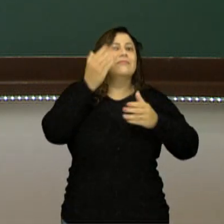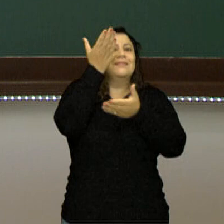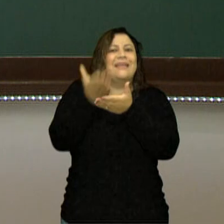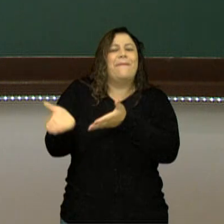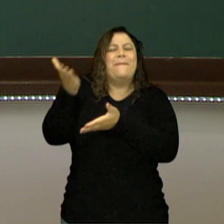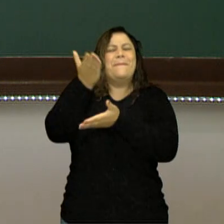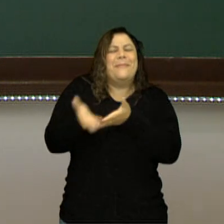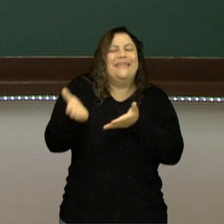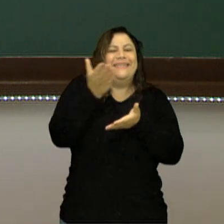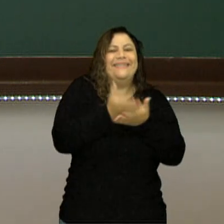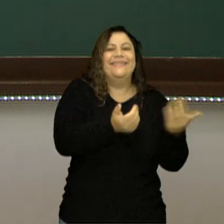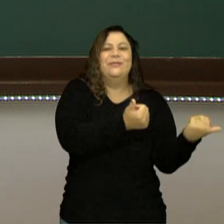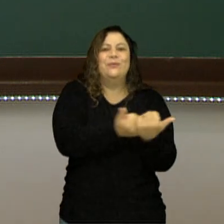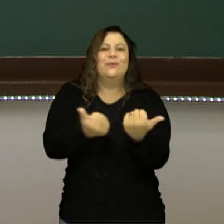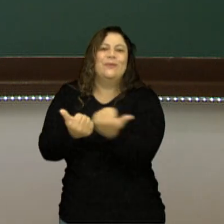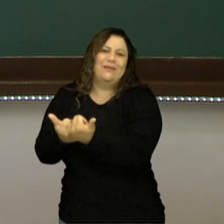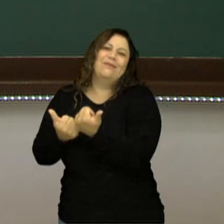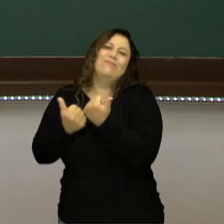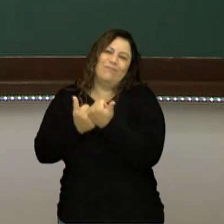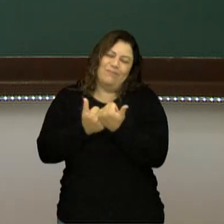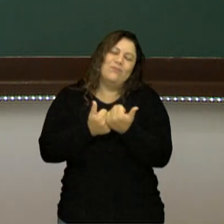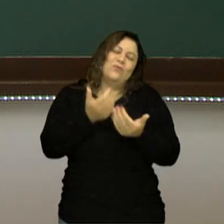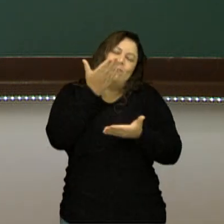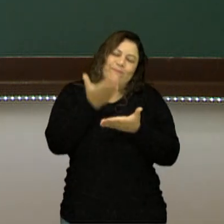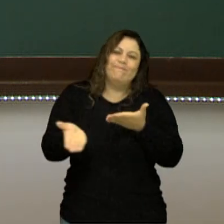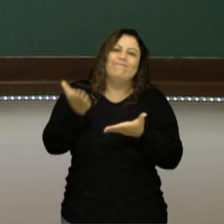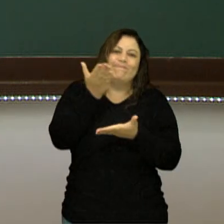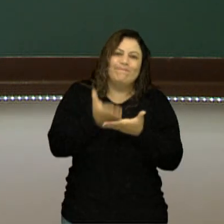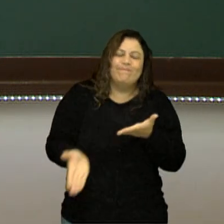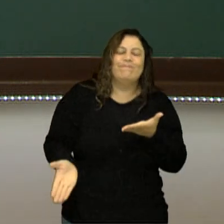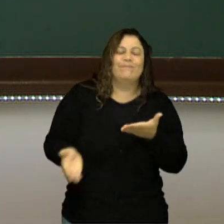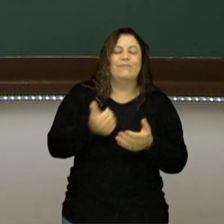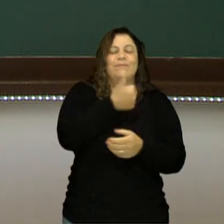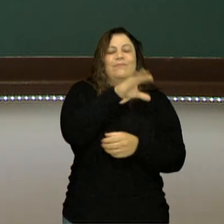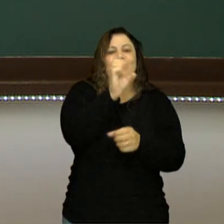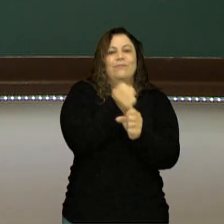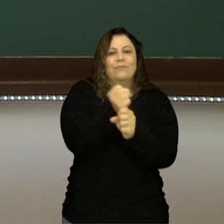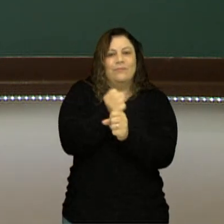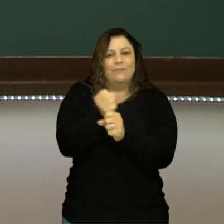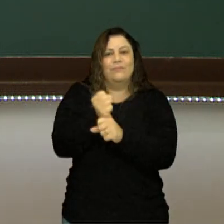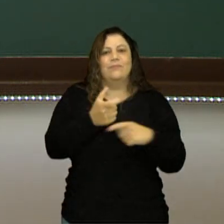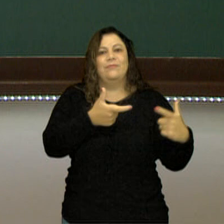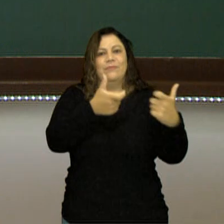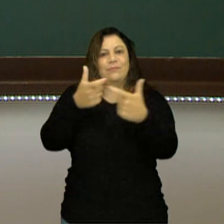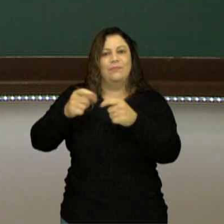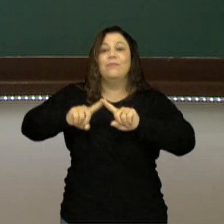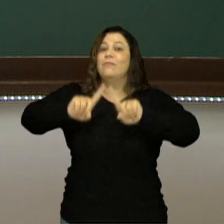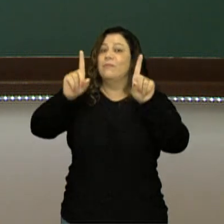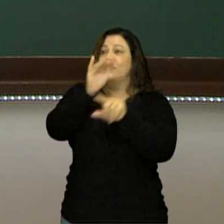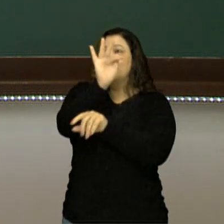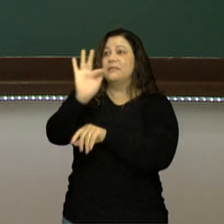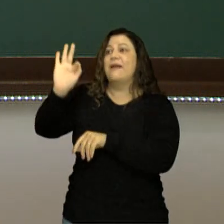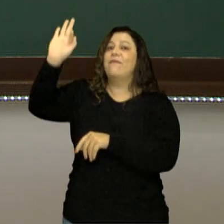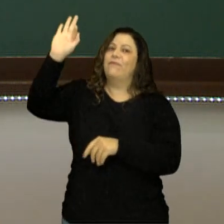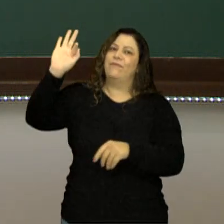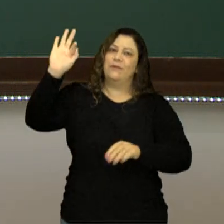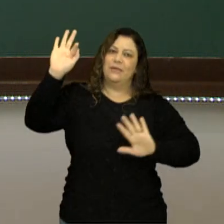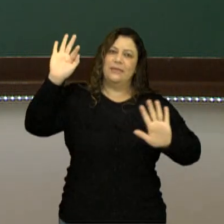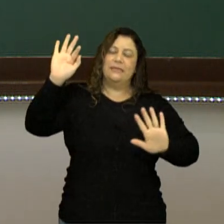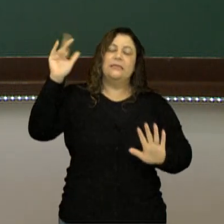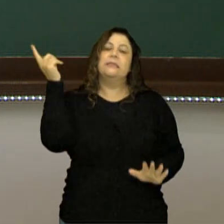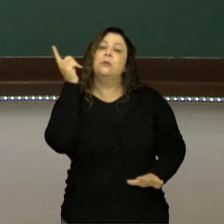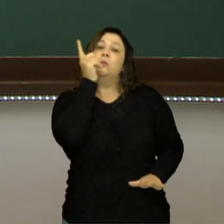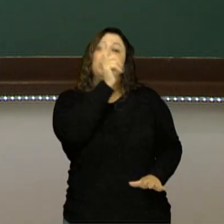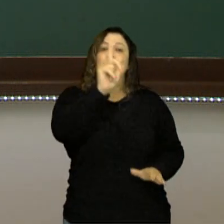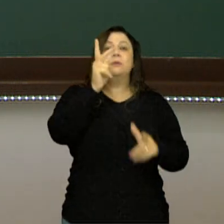perdendo apoio na Guerra dos 100 Anos e perde a Guerra dos 100 Anos. Né? Já a França não, ela teve a